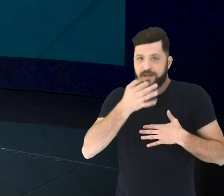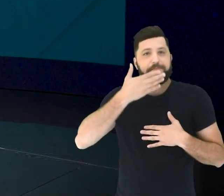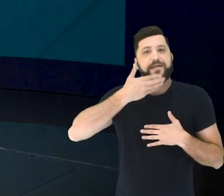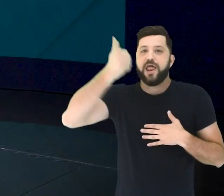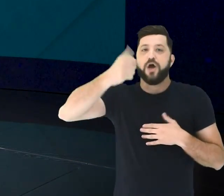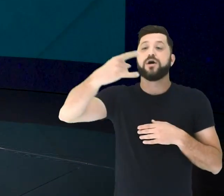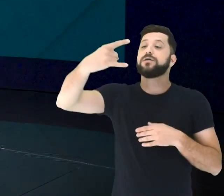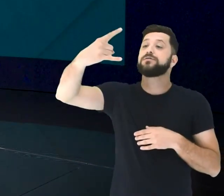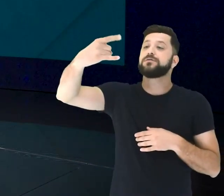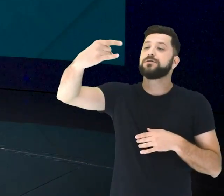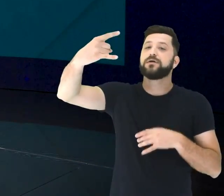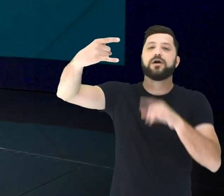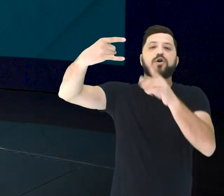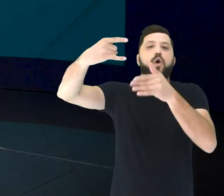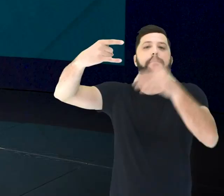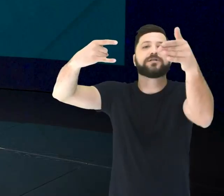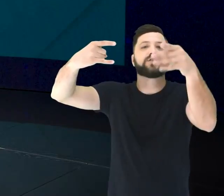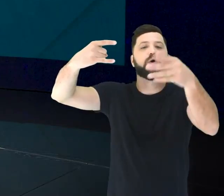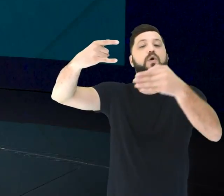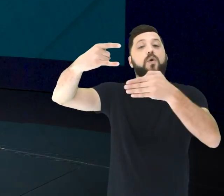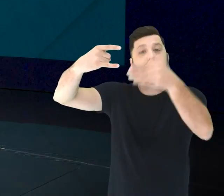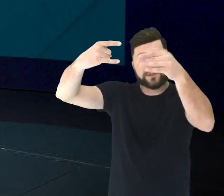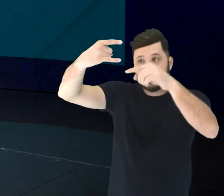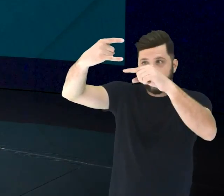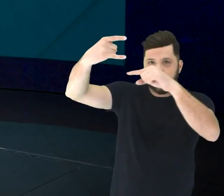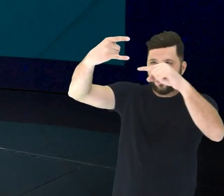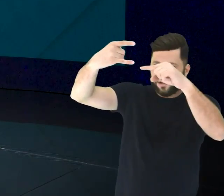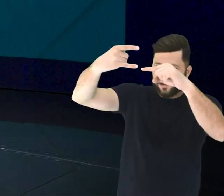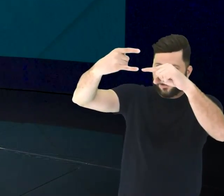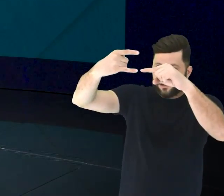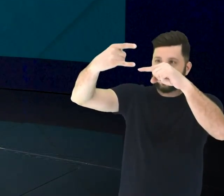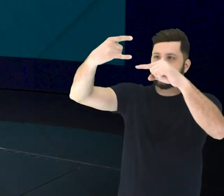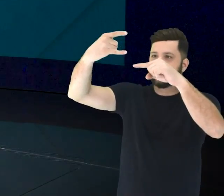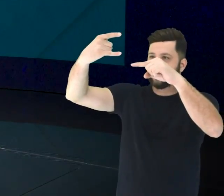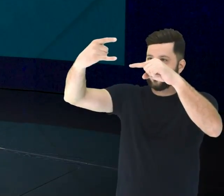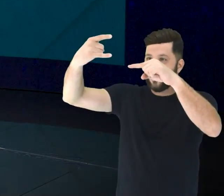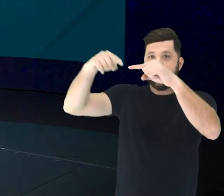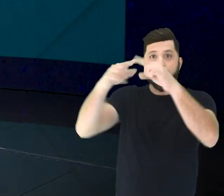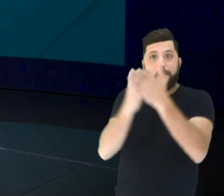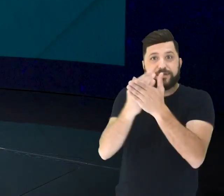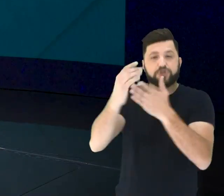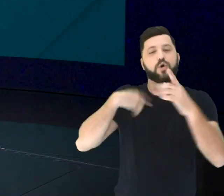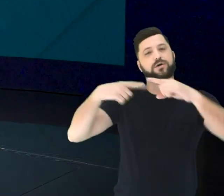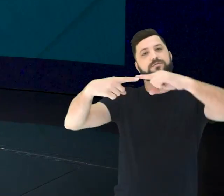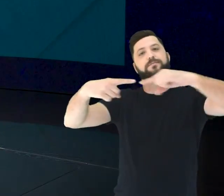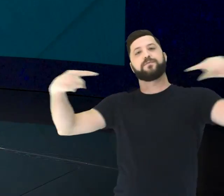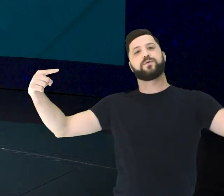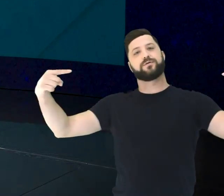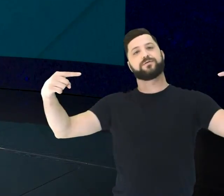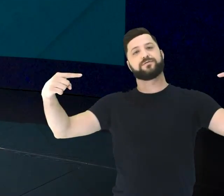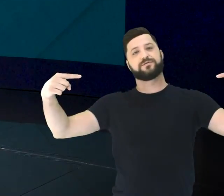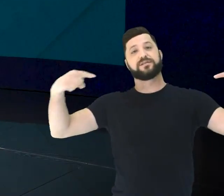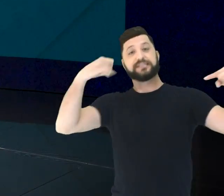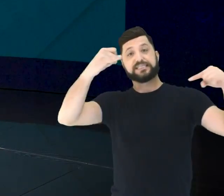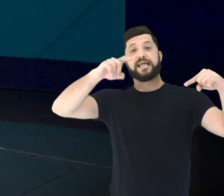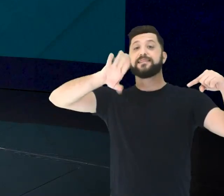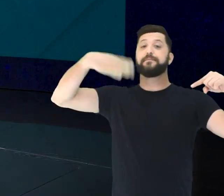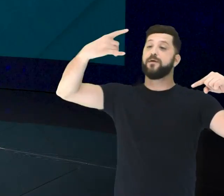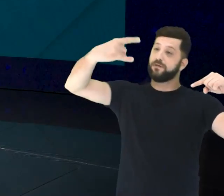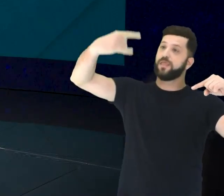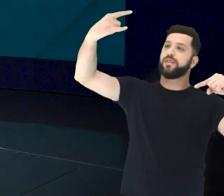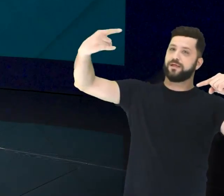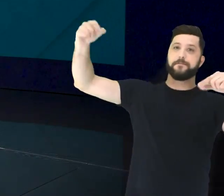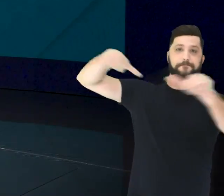no início da perna e o que foi ali que mercado começou a mudança de comportamento que em algum momento ele ele mudou de comportamento